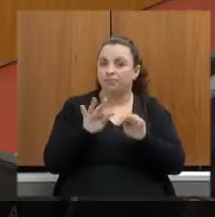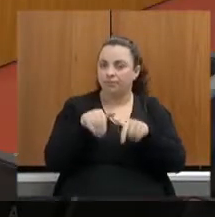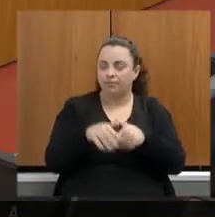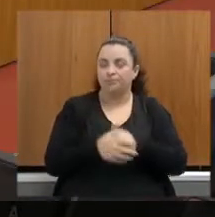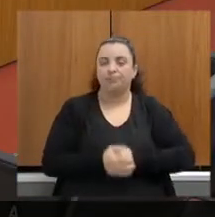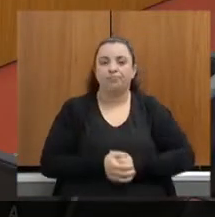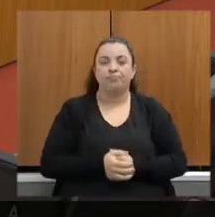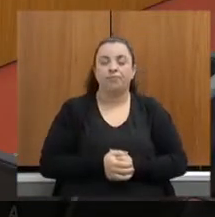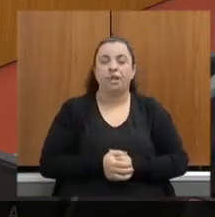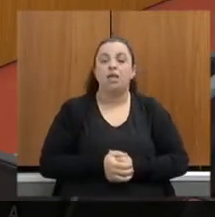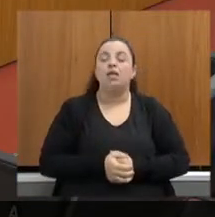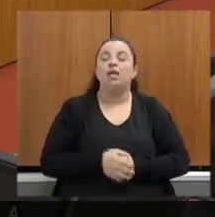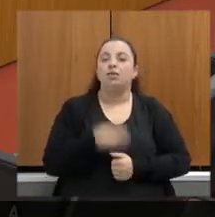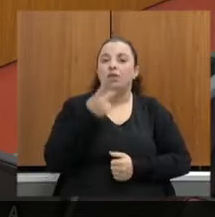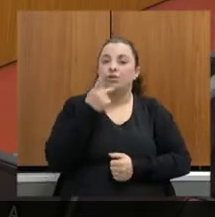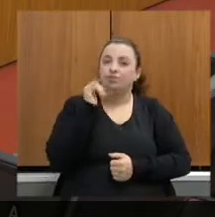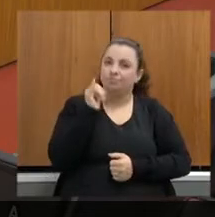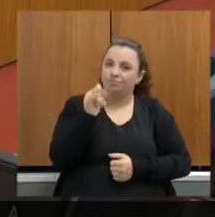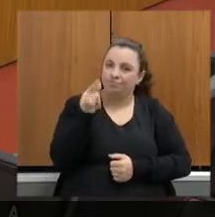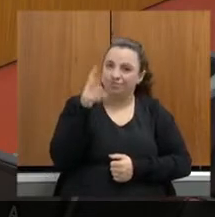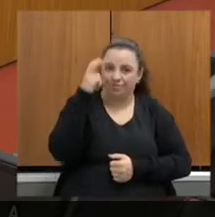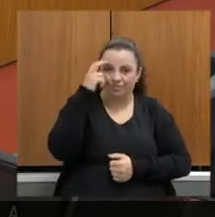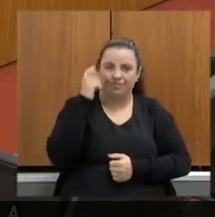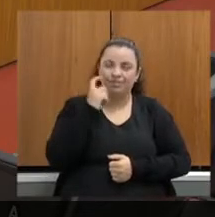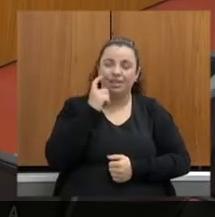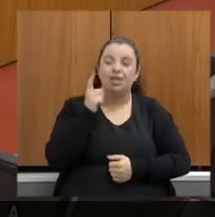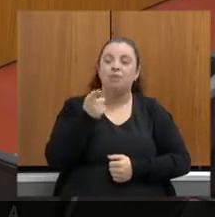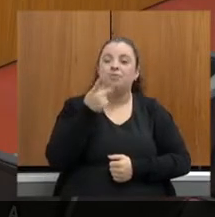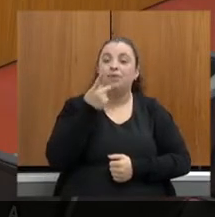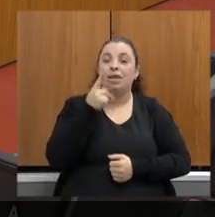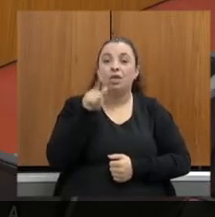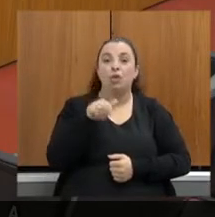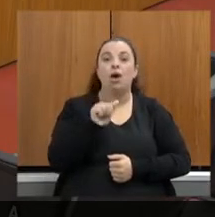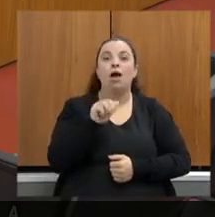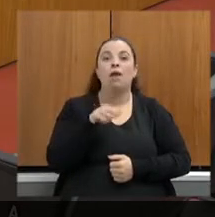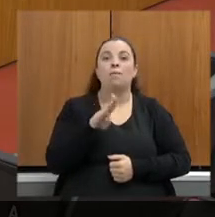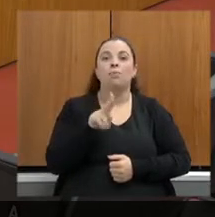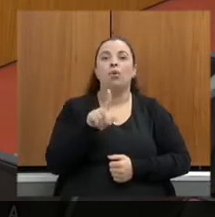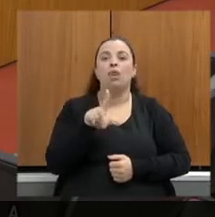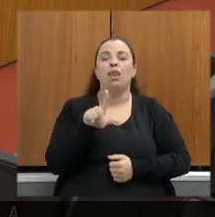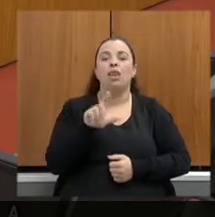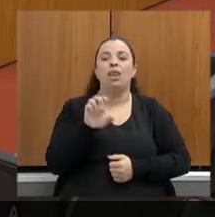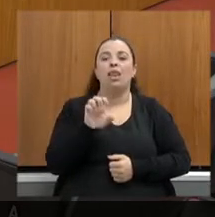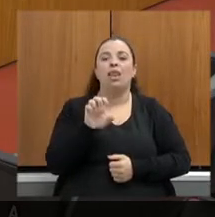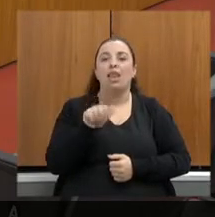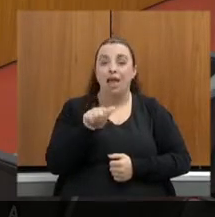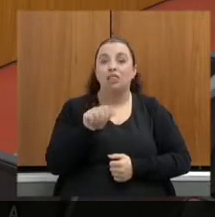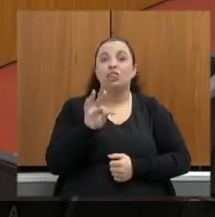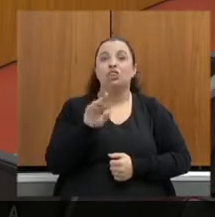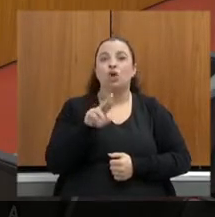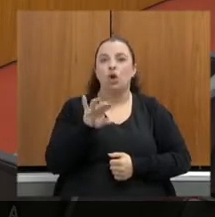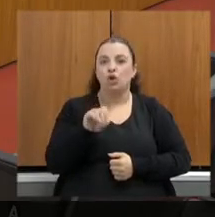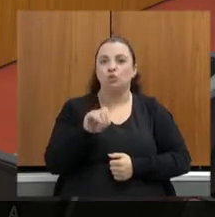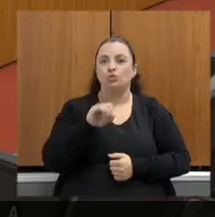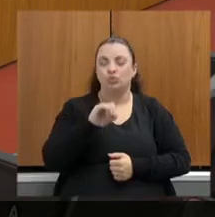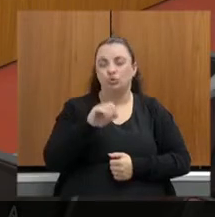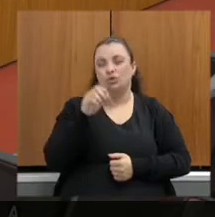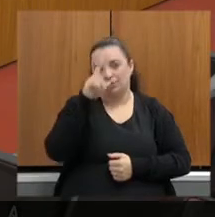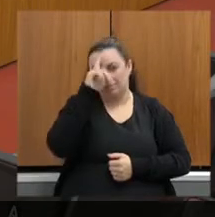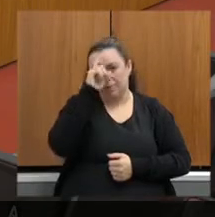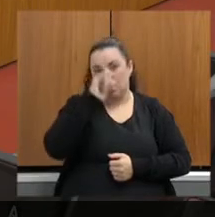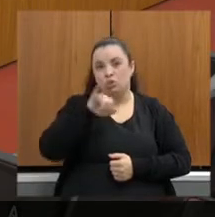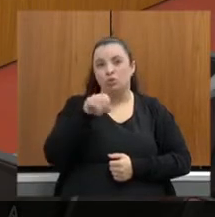o Zé Guilherme que o ambulatório do João Paulo Segundo está todo reformado tá lindo para as crianças de